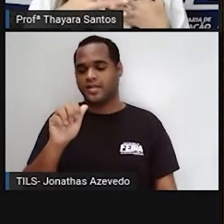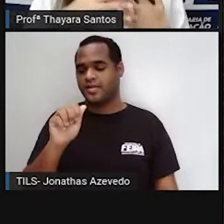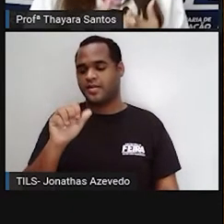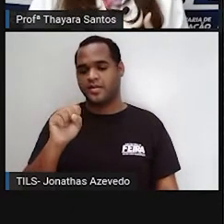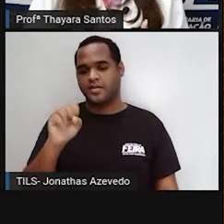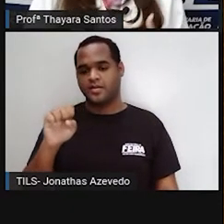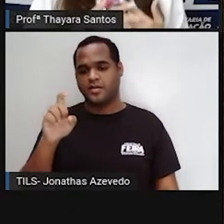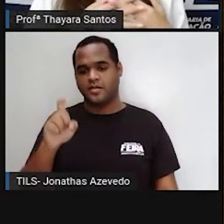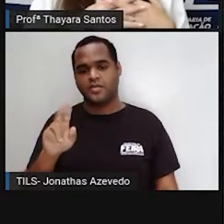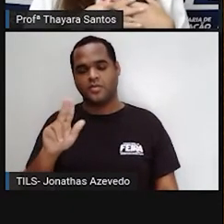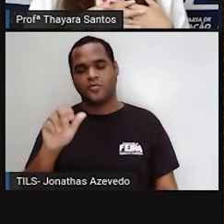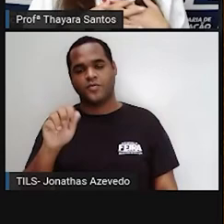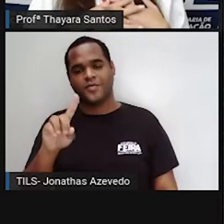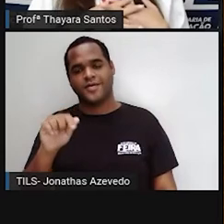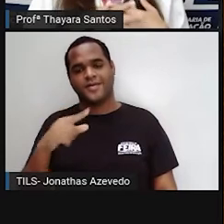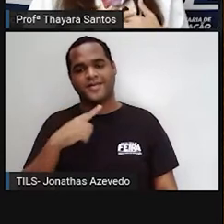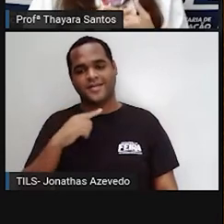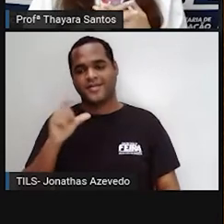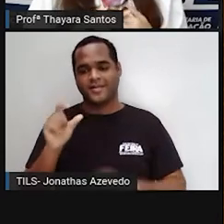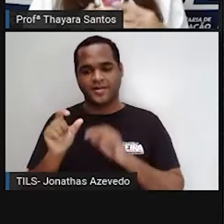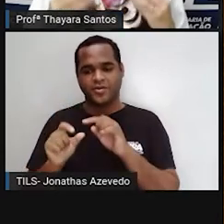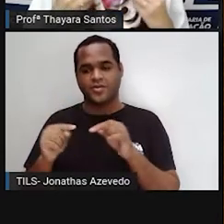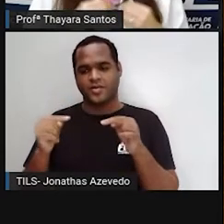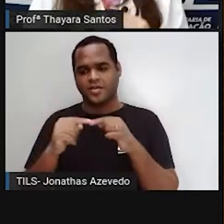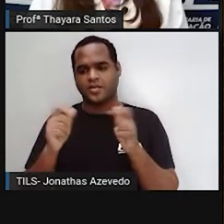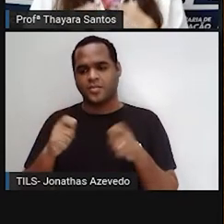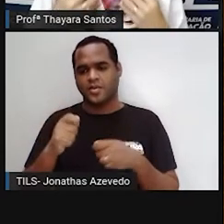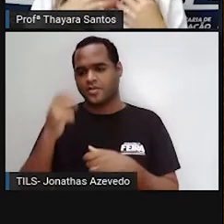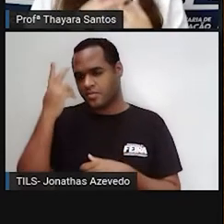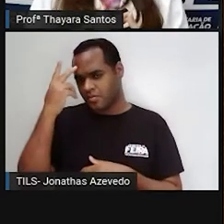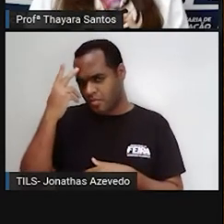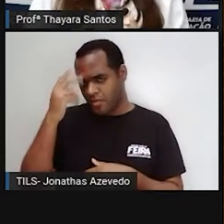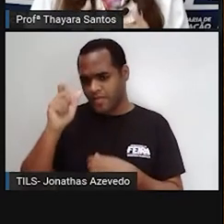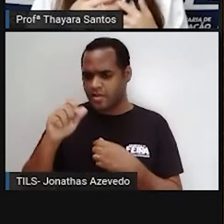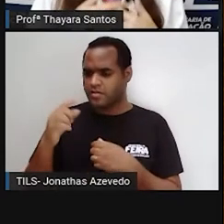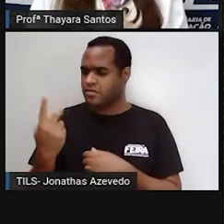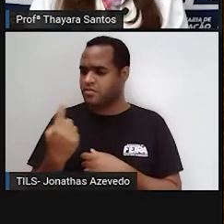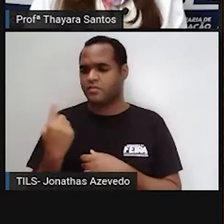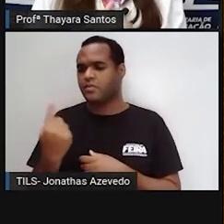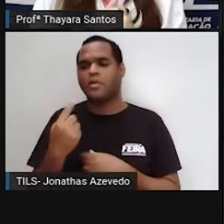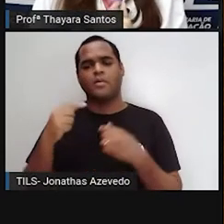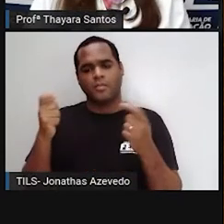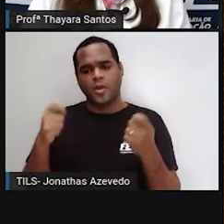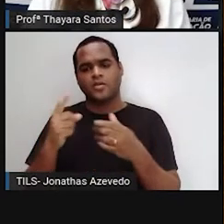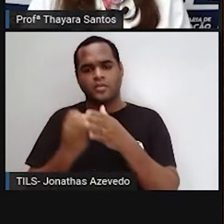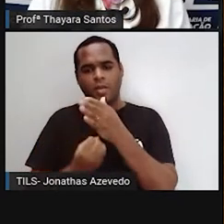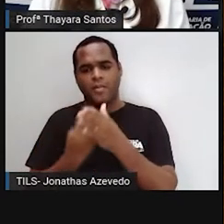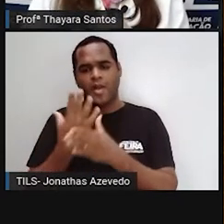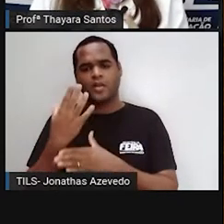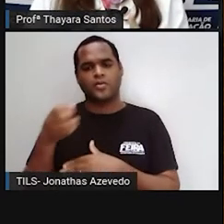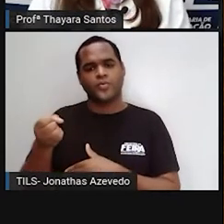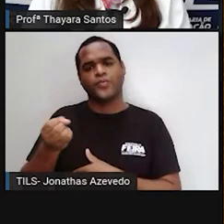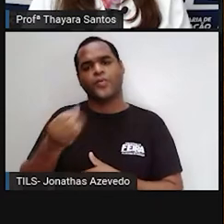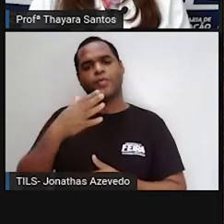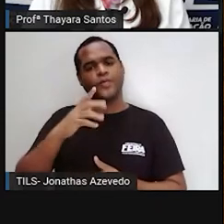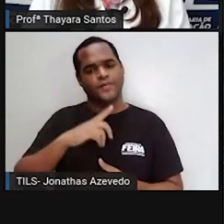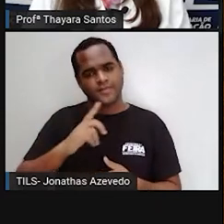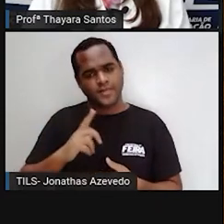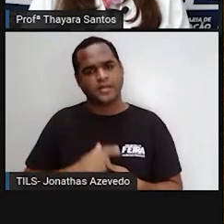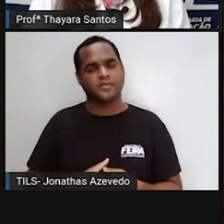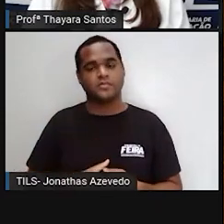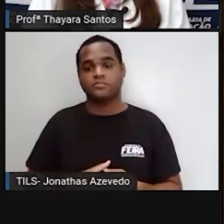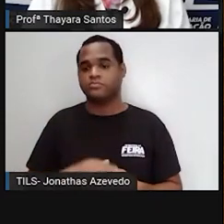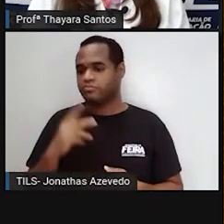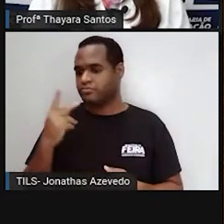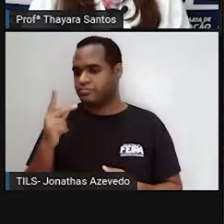um organismo, ele é automaticamente, ele sozinho, vai gerar um novo ser. Um exemplo de